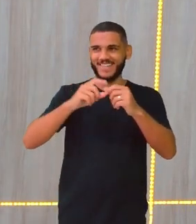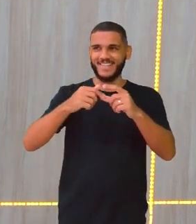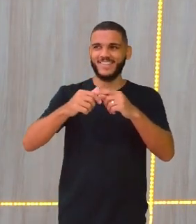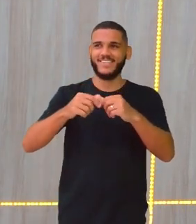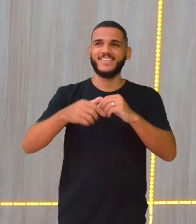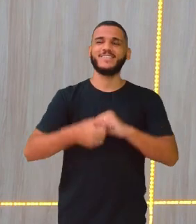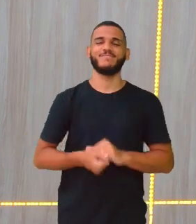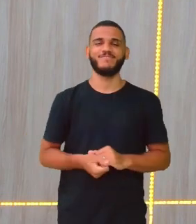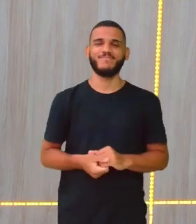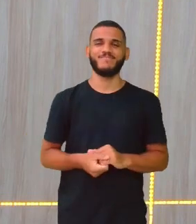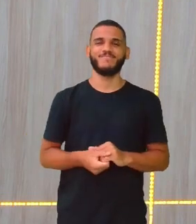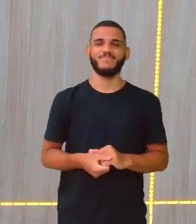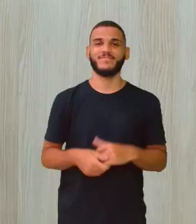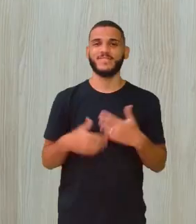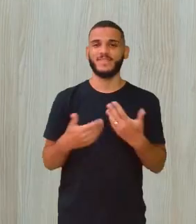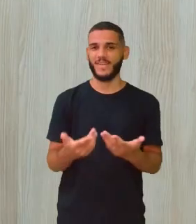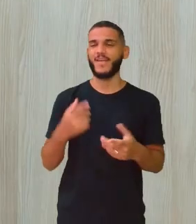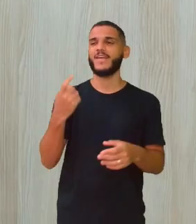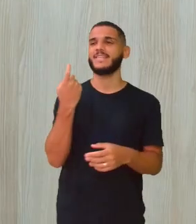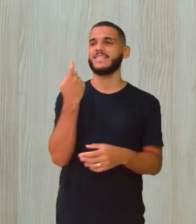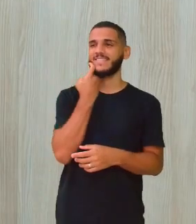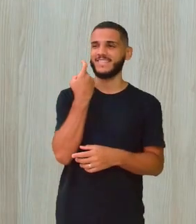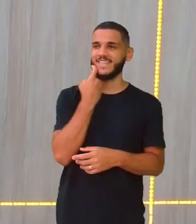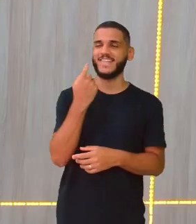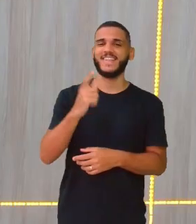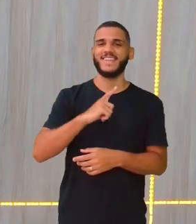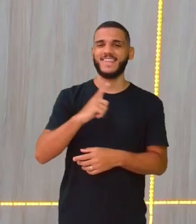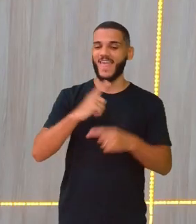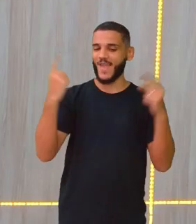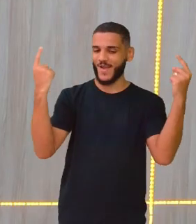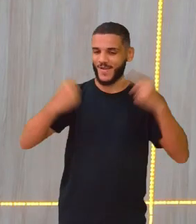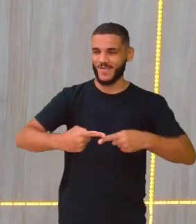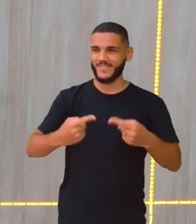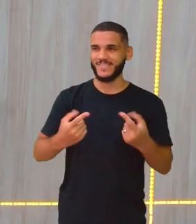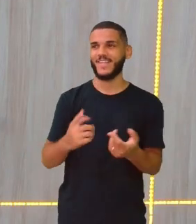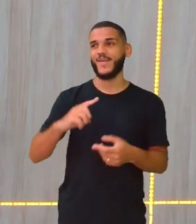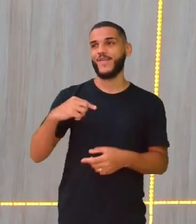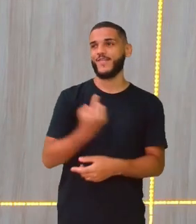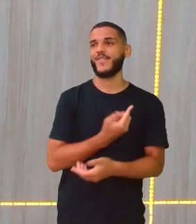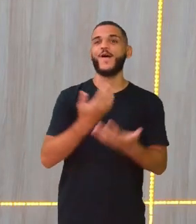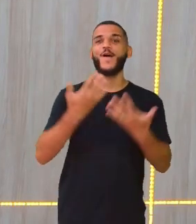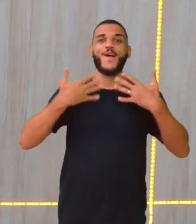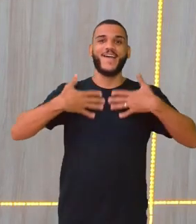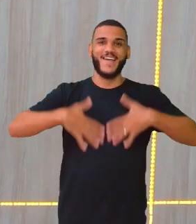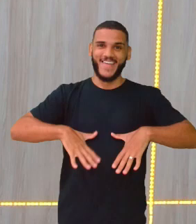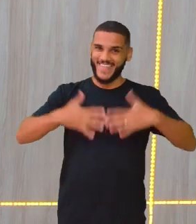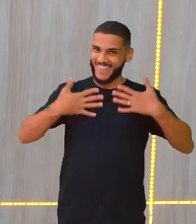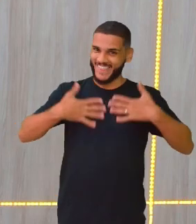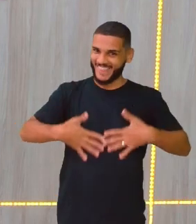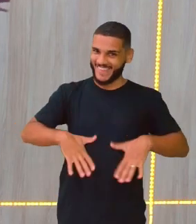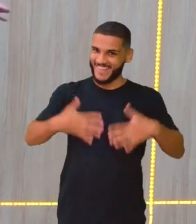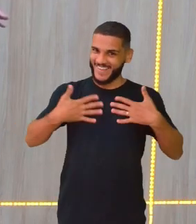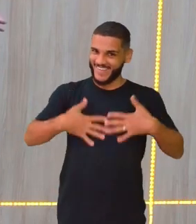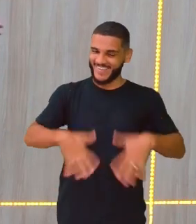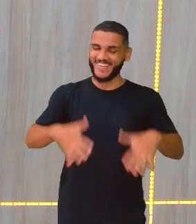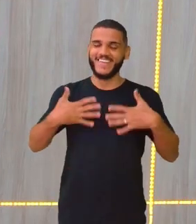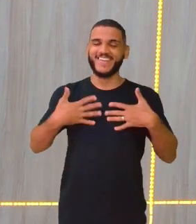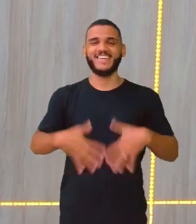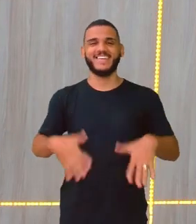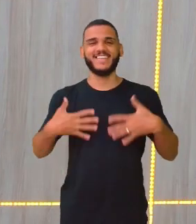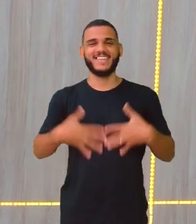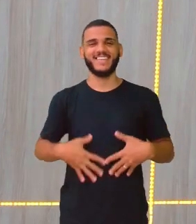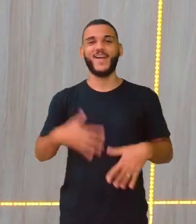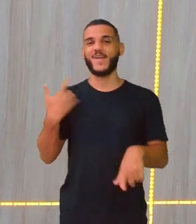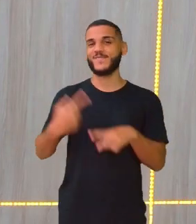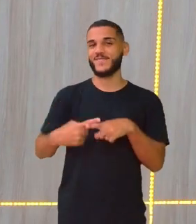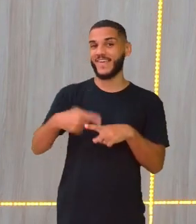Tá chegando. Não, professora? Sexta-feira tem jogo. Sexta-feira tem jogo. Mas a gente tá tranquilo. A gente tá tranquilo